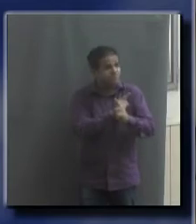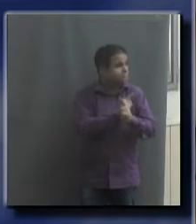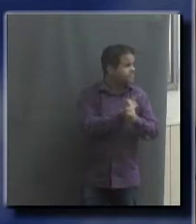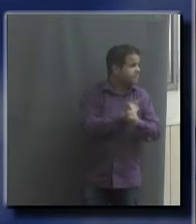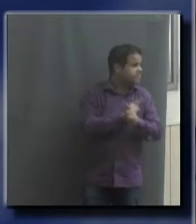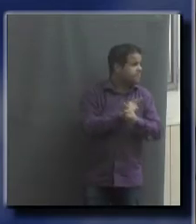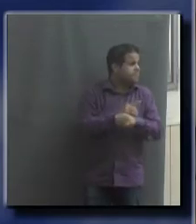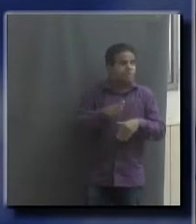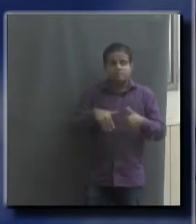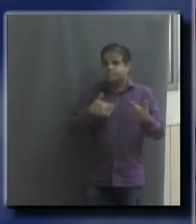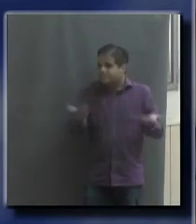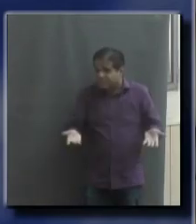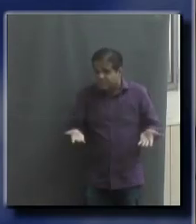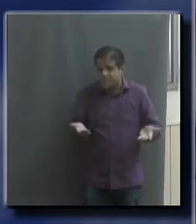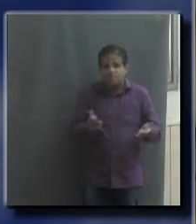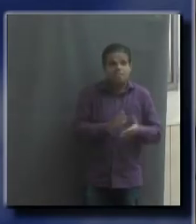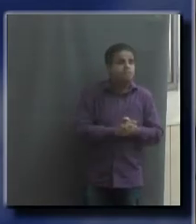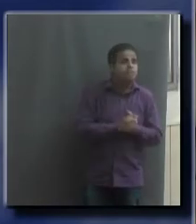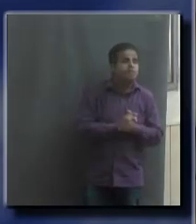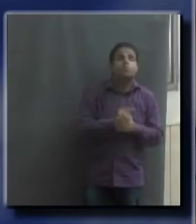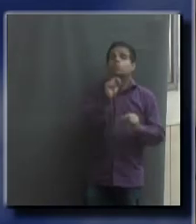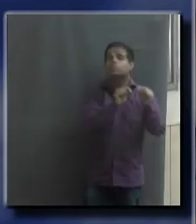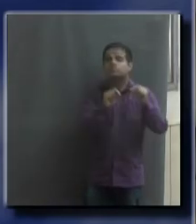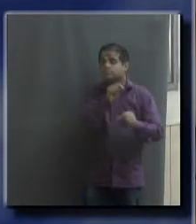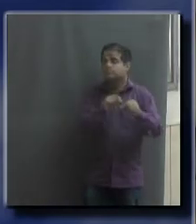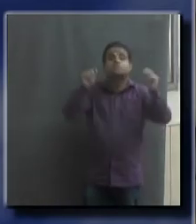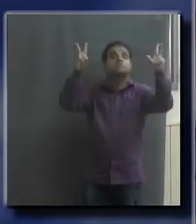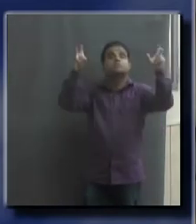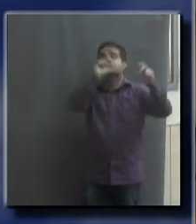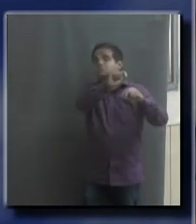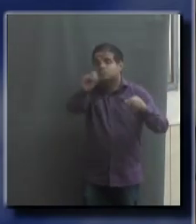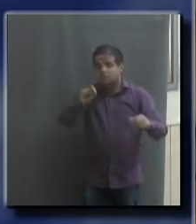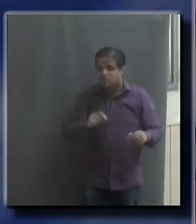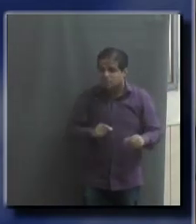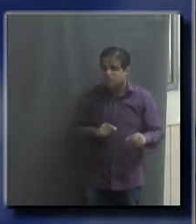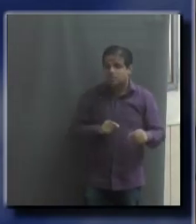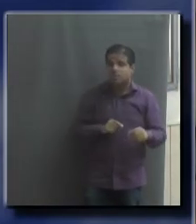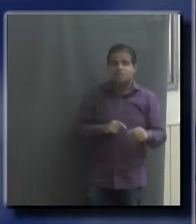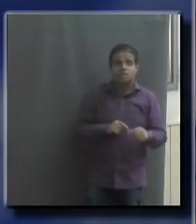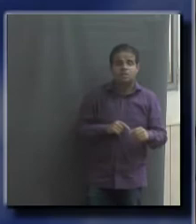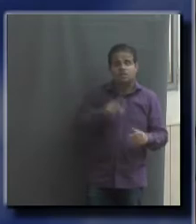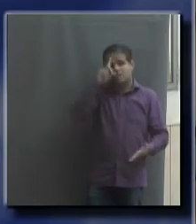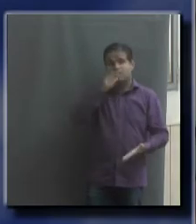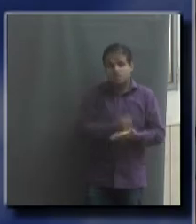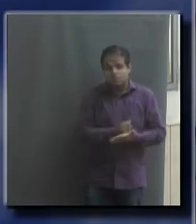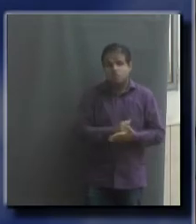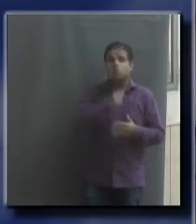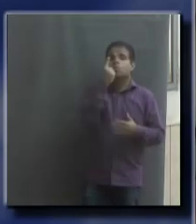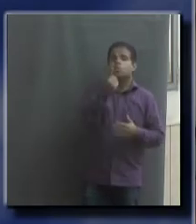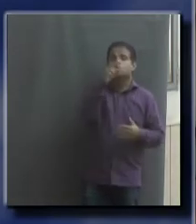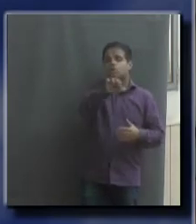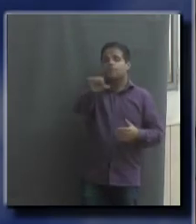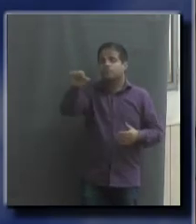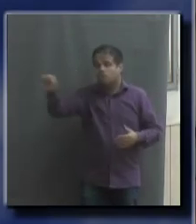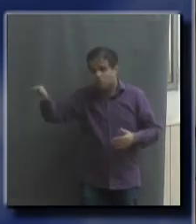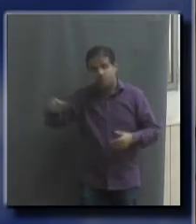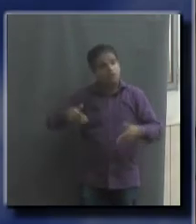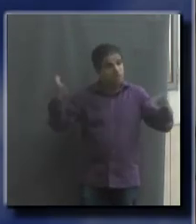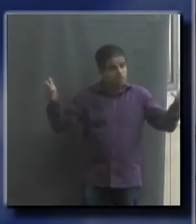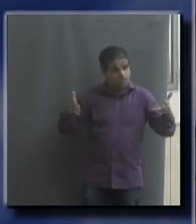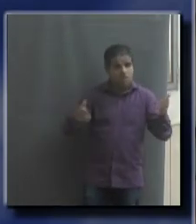CFP tem tido com a questão da Resolução 199 e agora